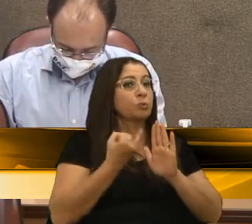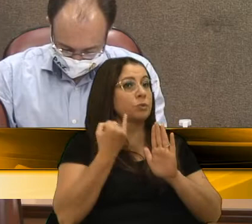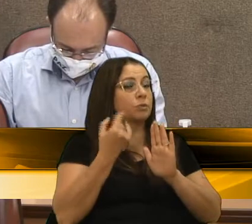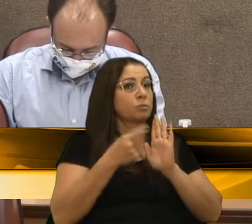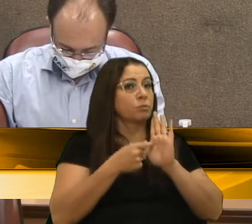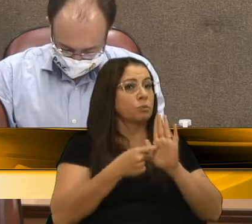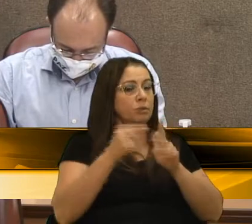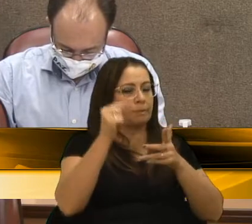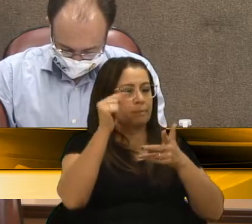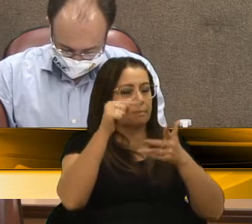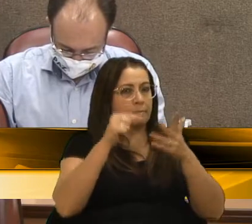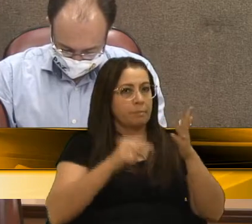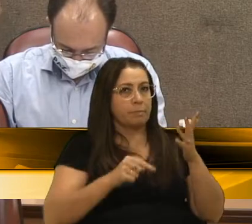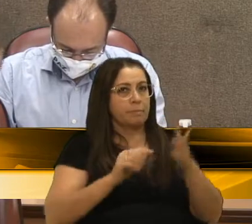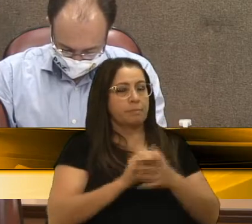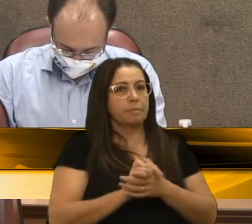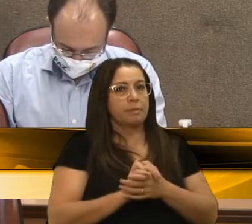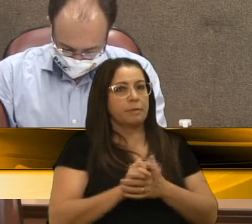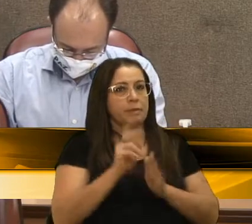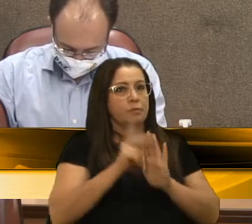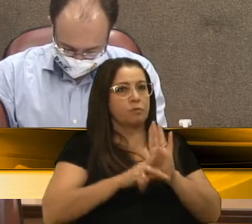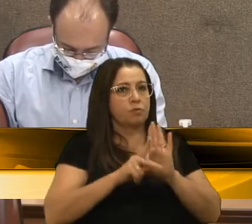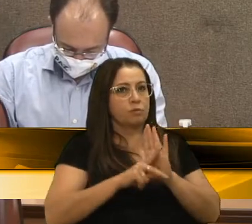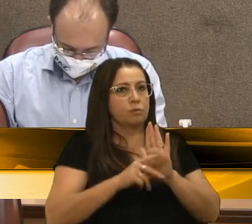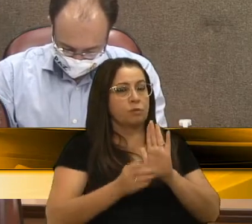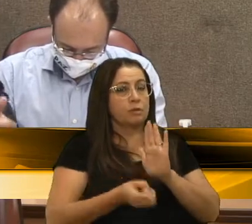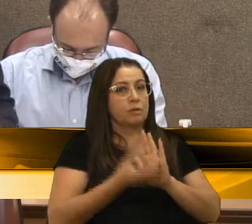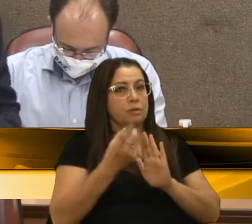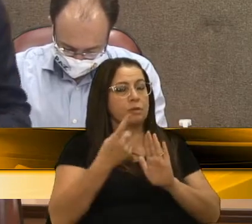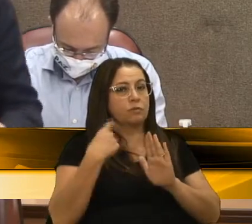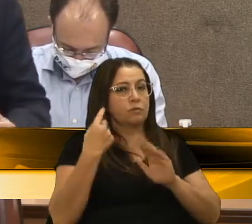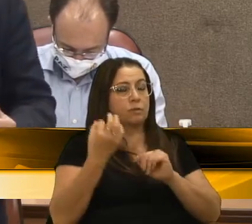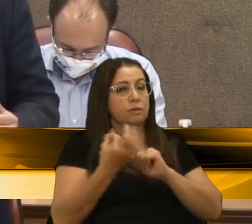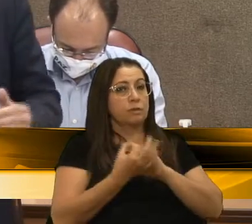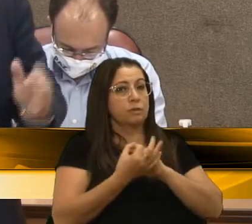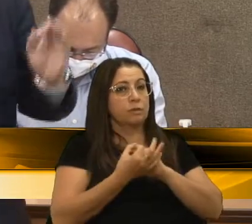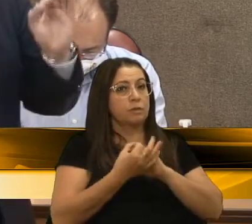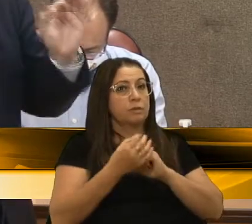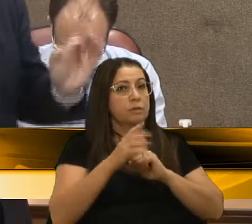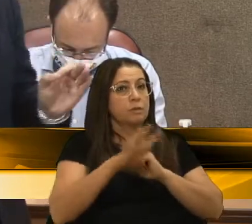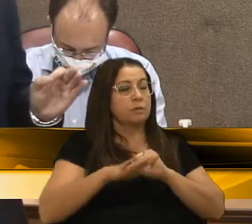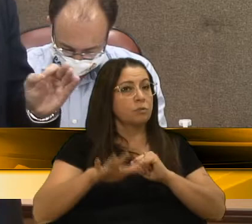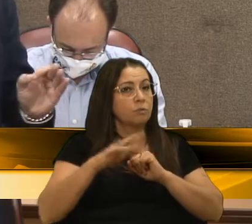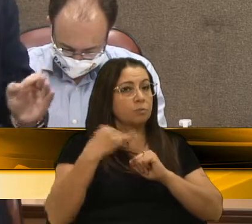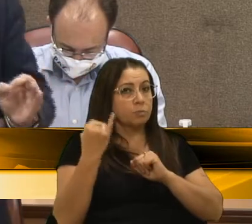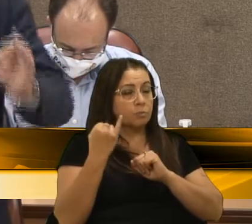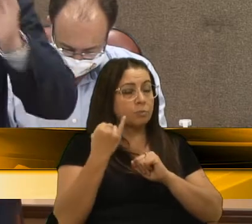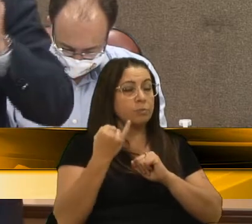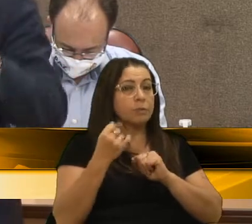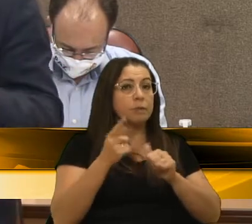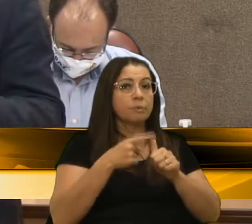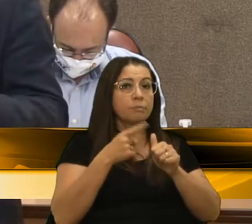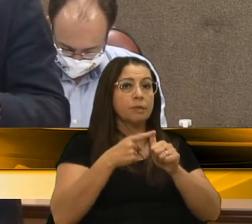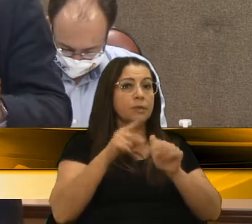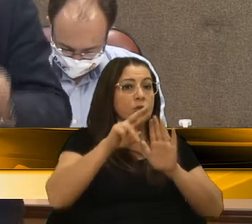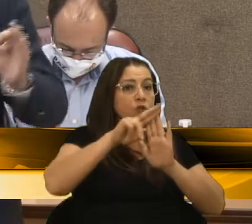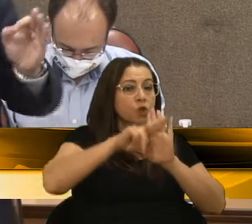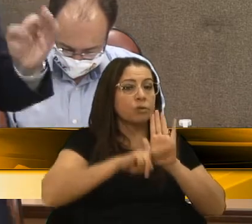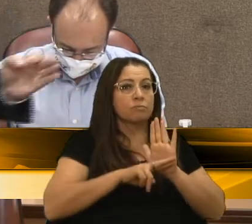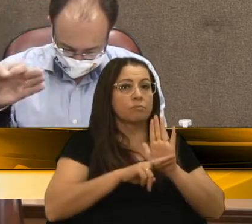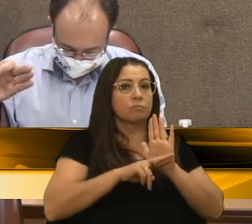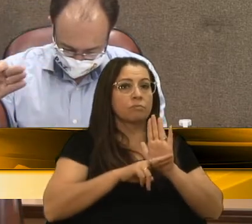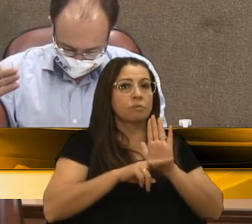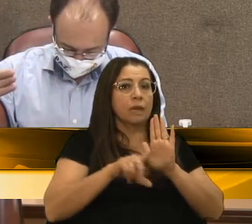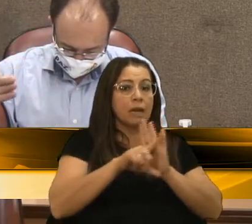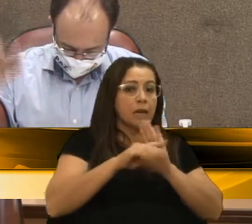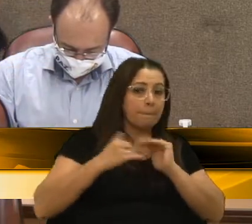alguns pontos, né, desse projeto que cria a Advocacia Geral importantes, que ele, em primeiro lugar, ele regulamenta a nossa lei